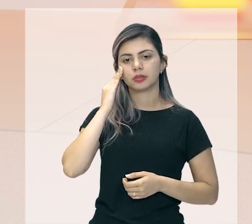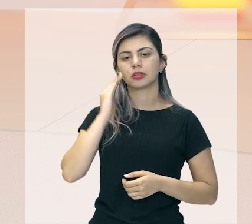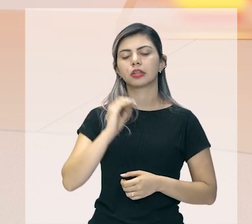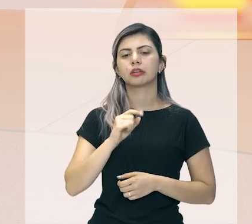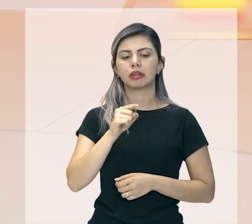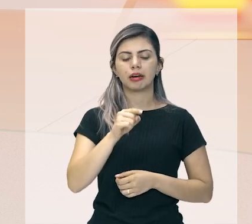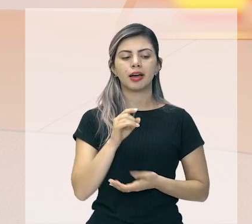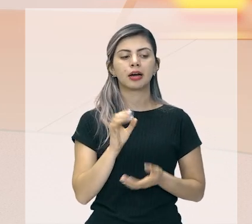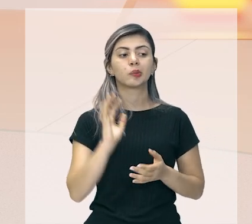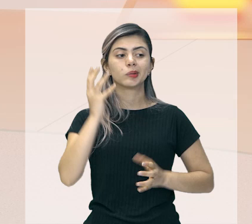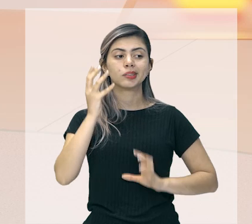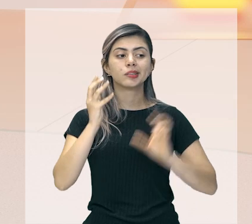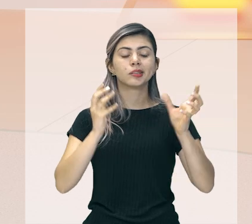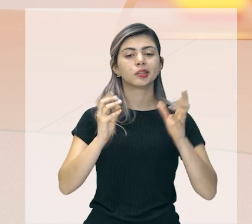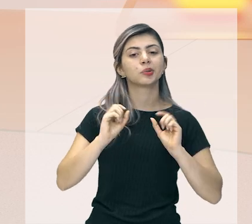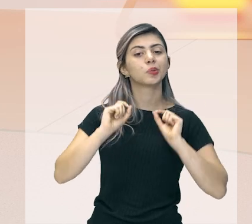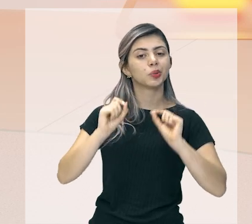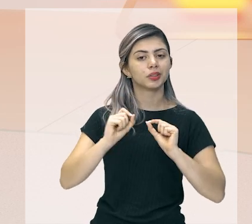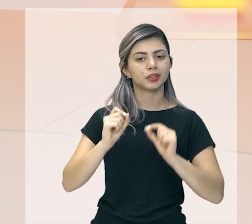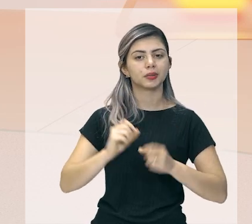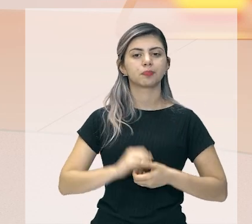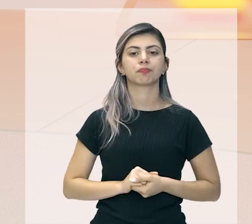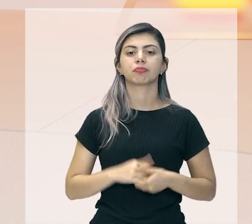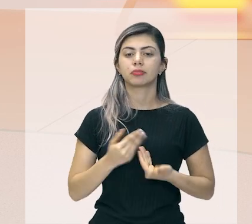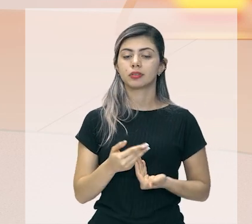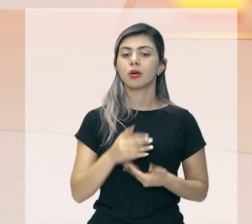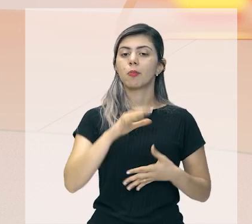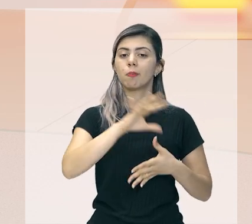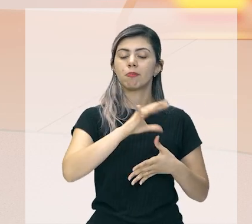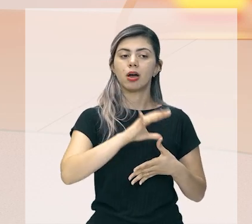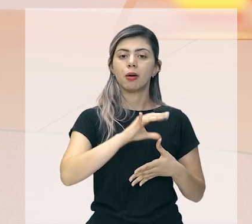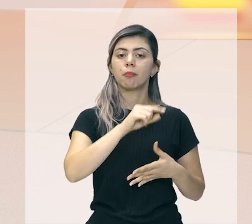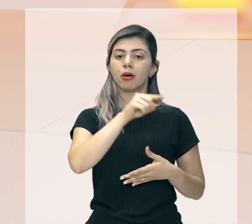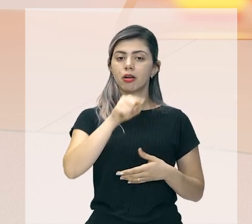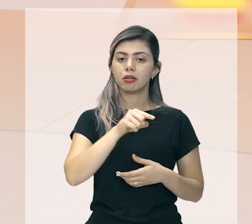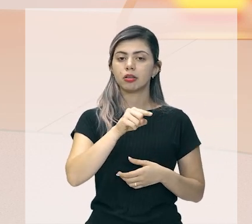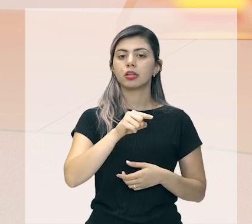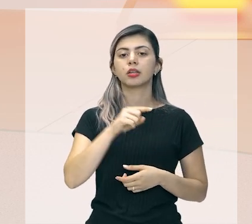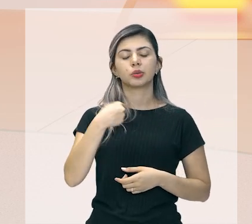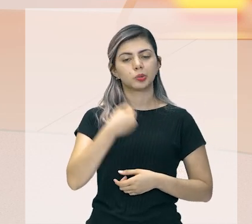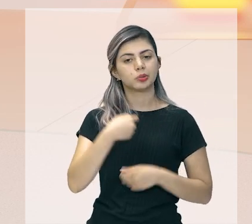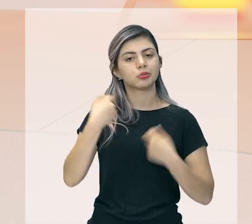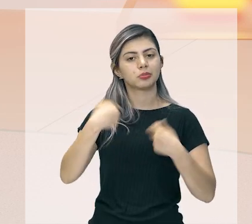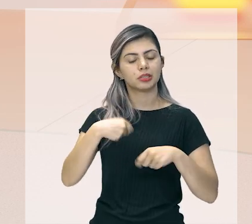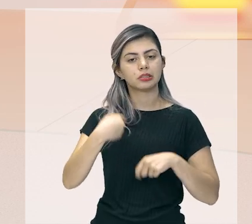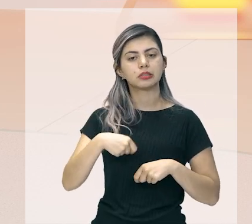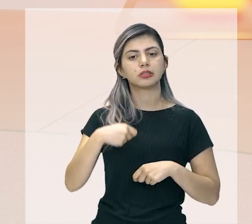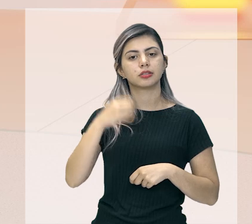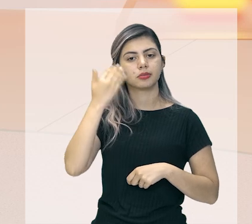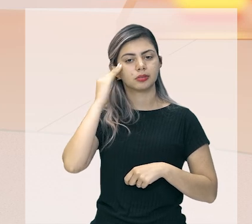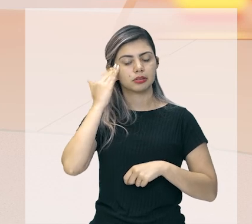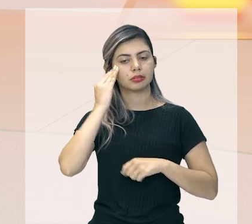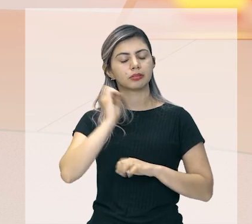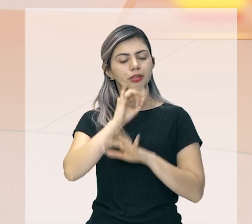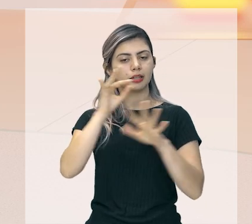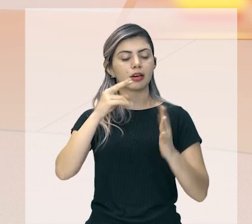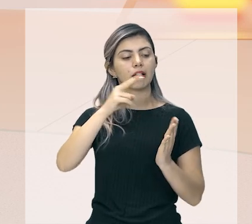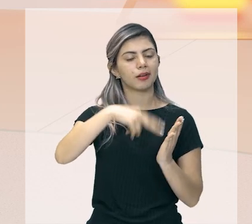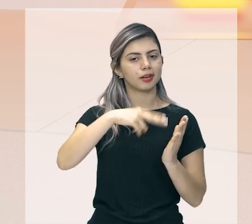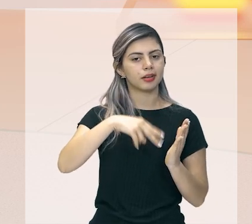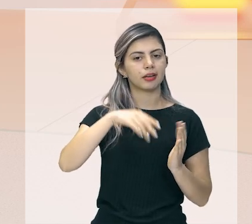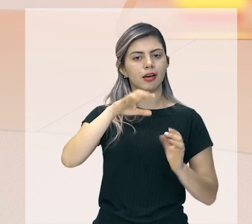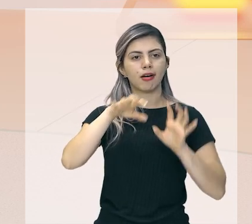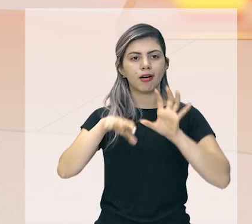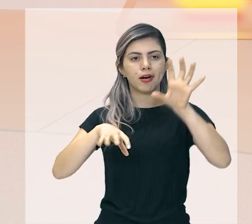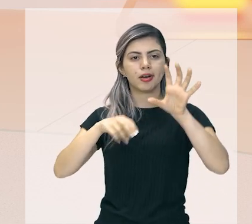determinada realidade que está se mostrando para a gente. Um mapa como esse que a gente viu aí, ele está trazendo uma informação, né? Que a região norte está